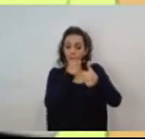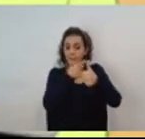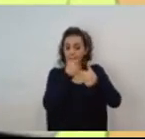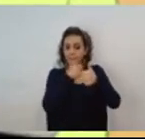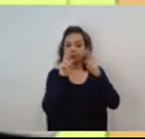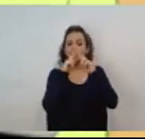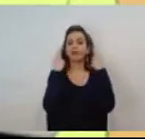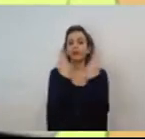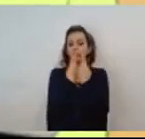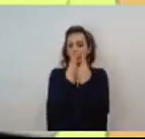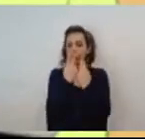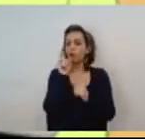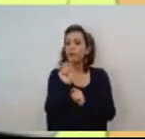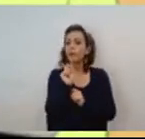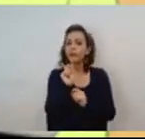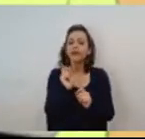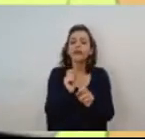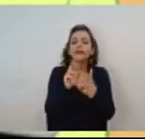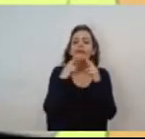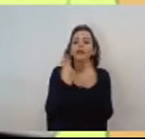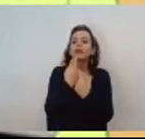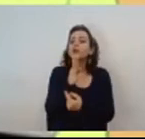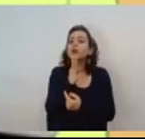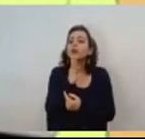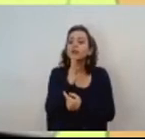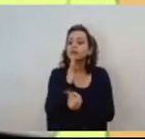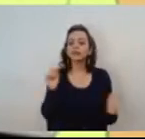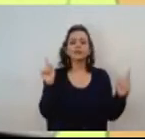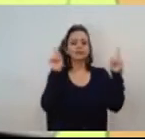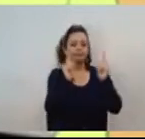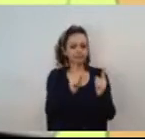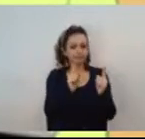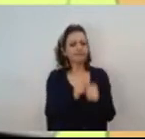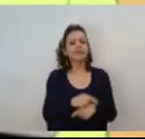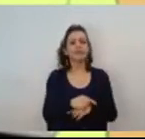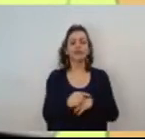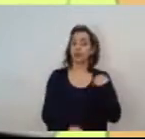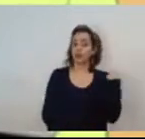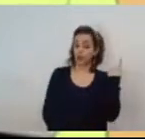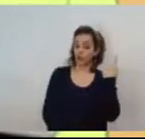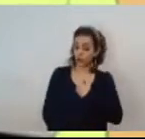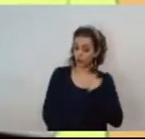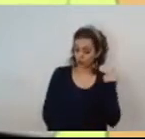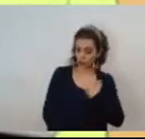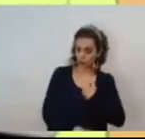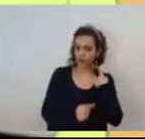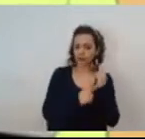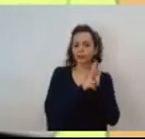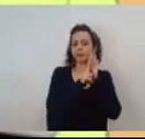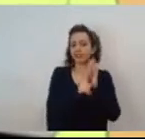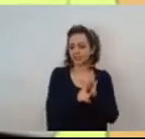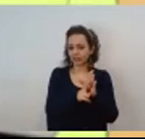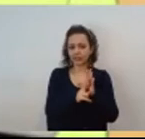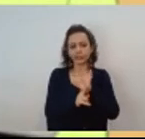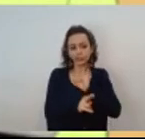de conhecimento e essa reunião cada um dos nossos representantes aí do time faz